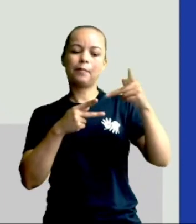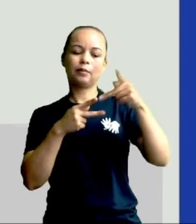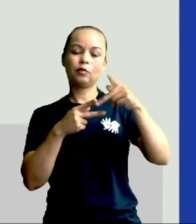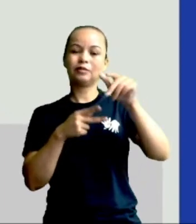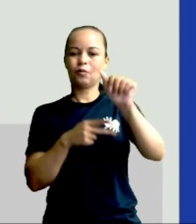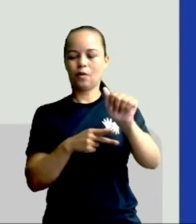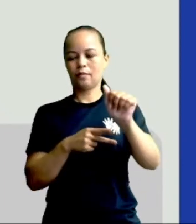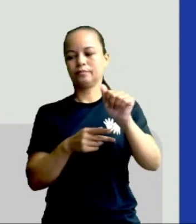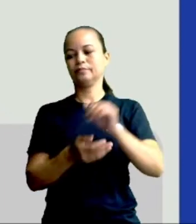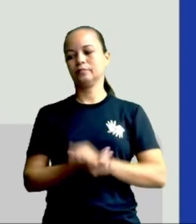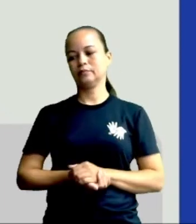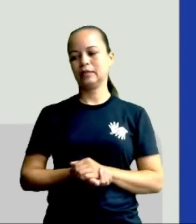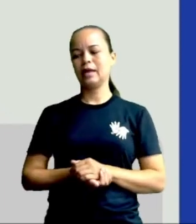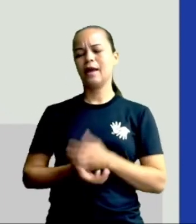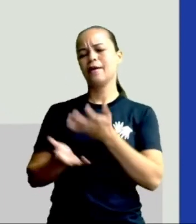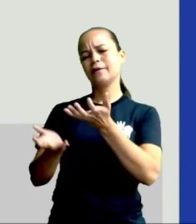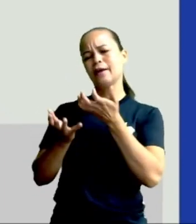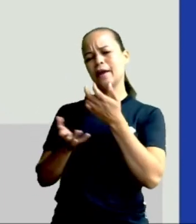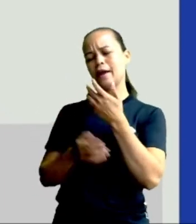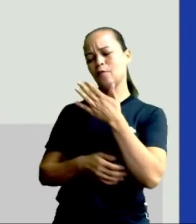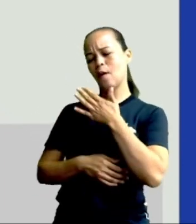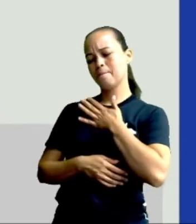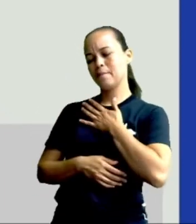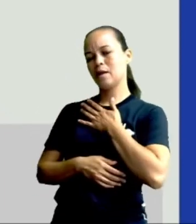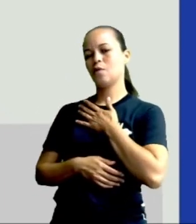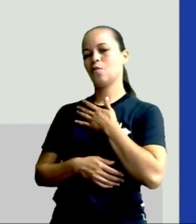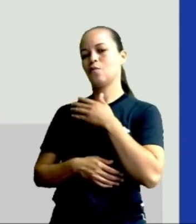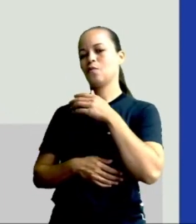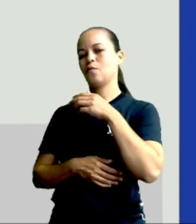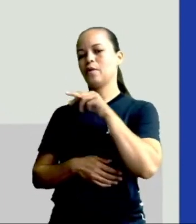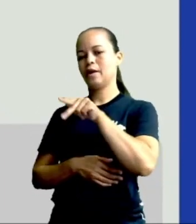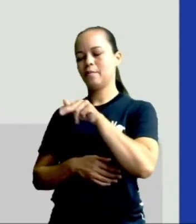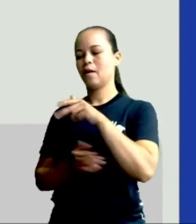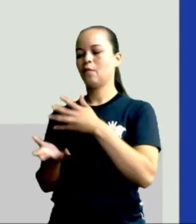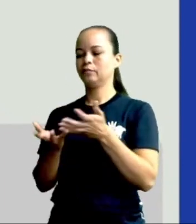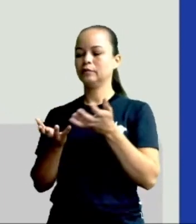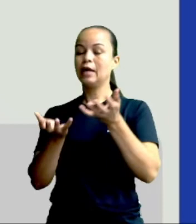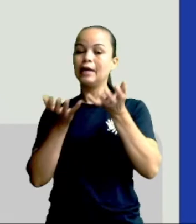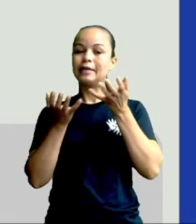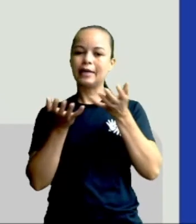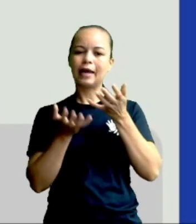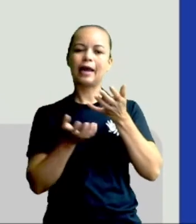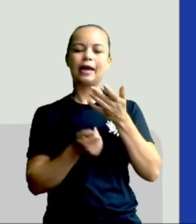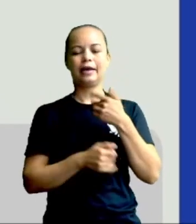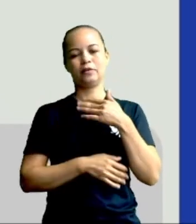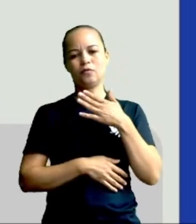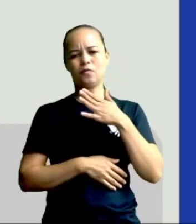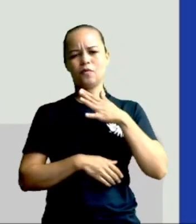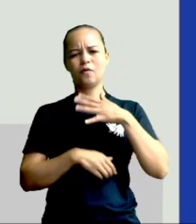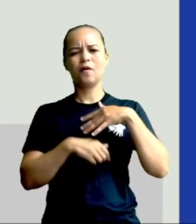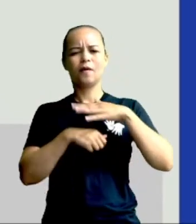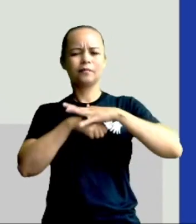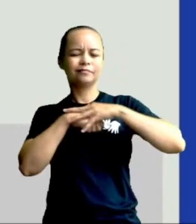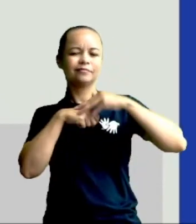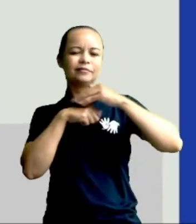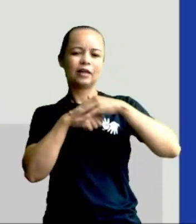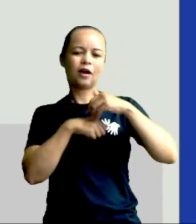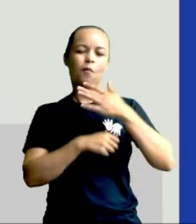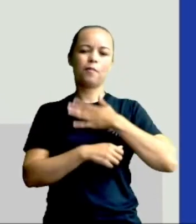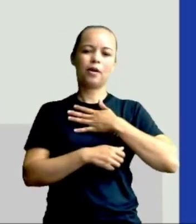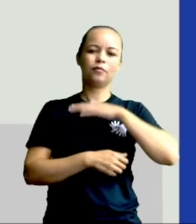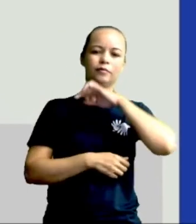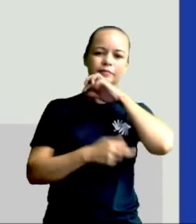quero a meu irmão eu quero a quero muito a meus animais